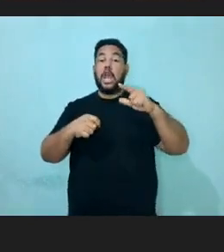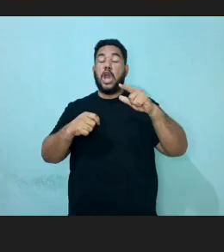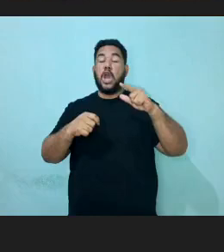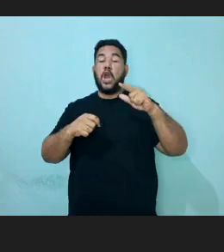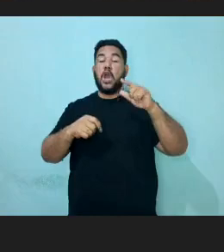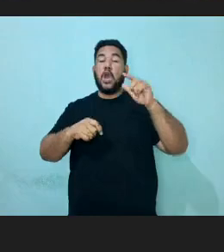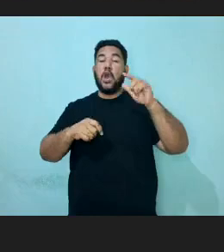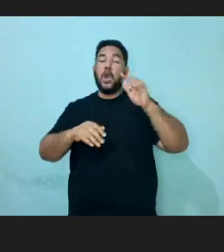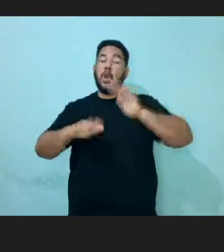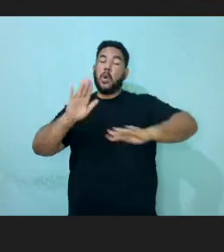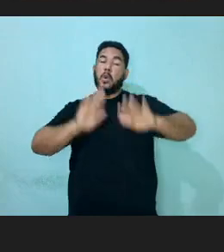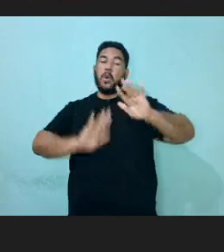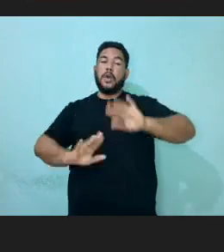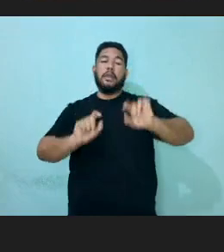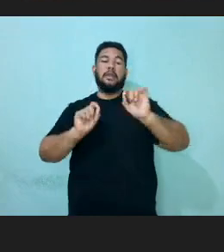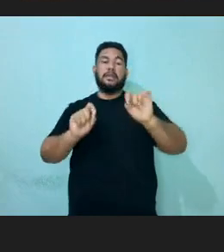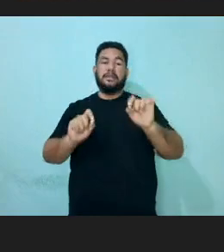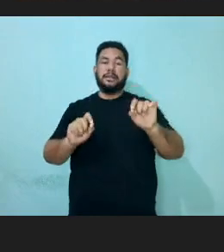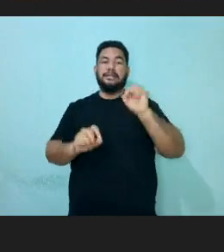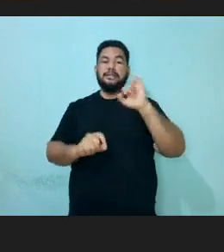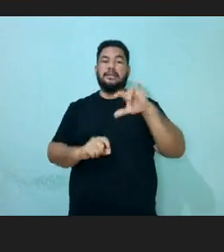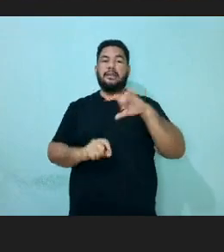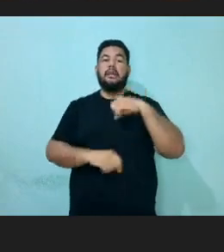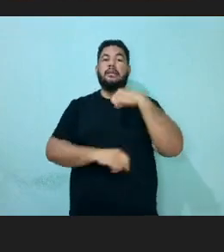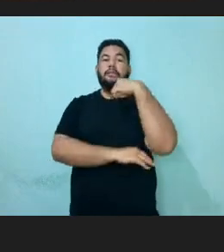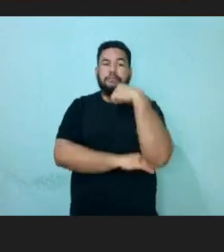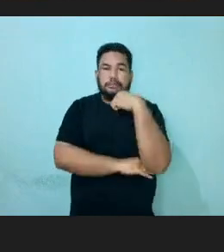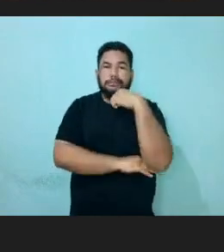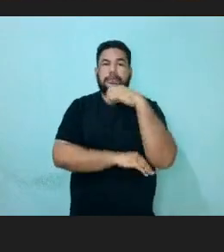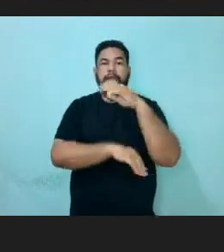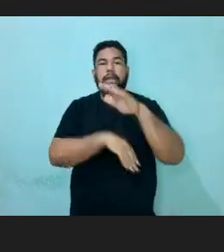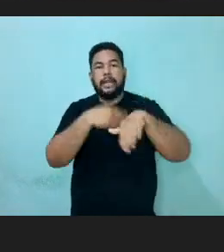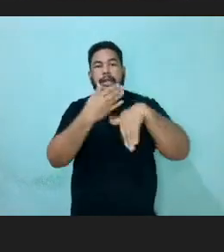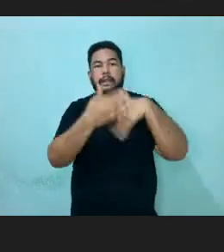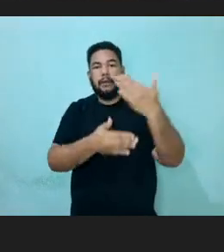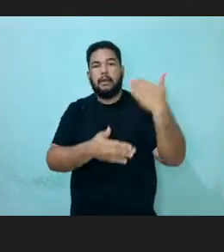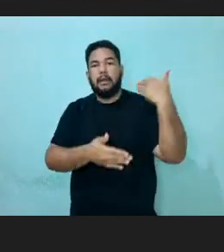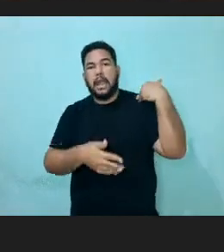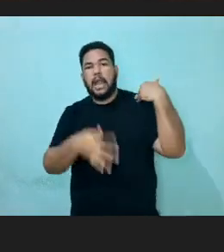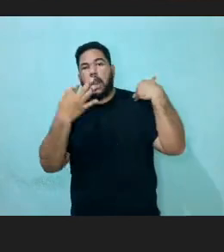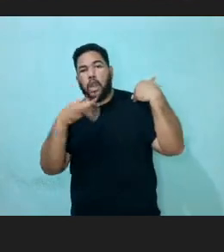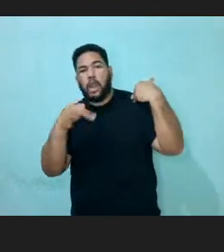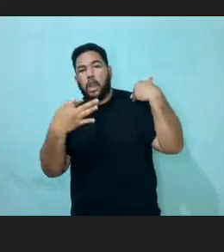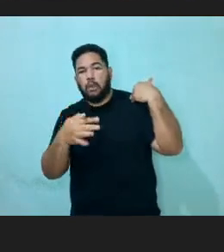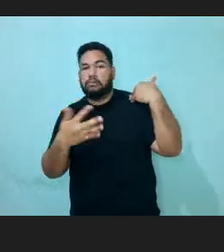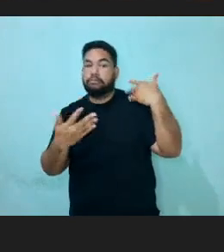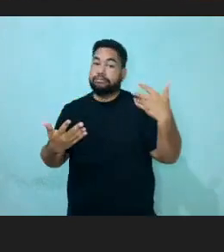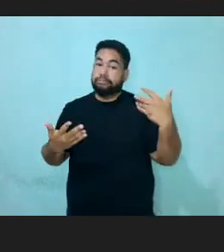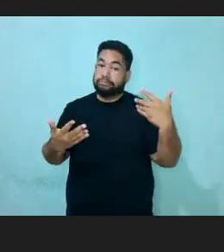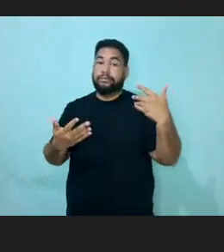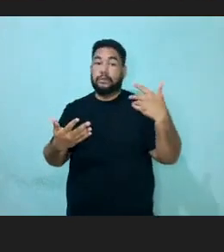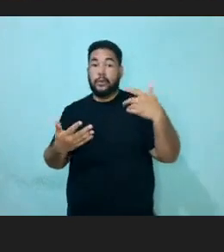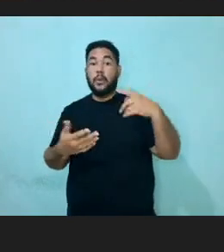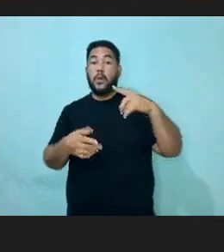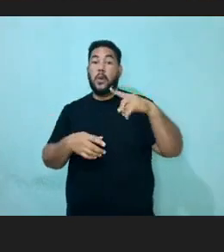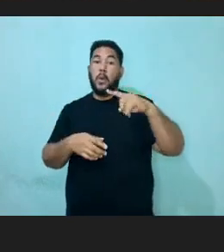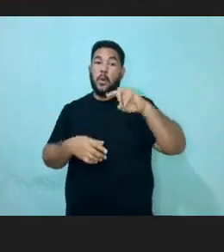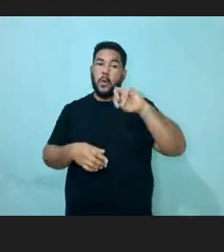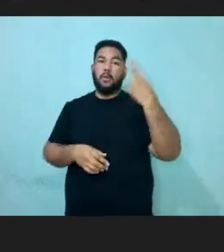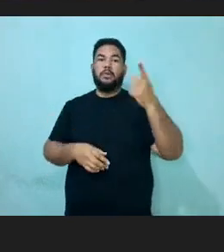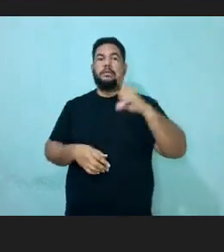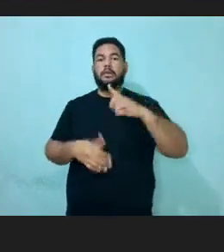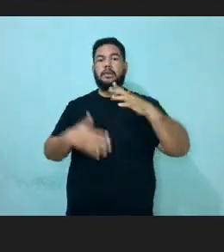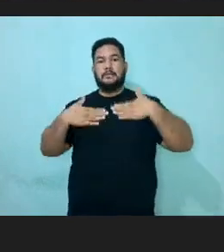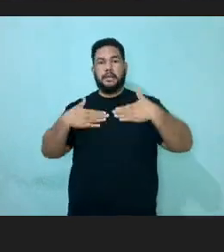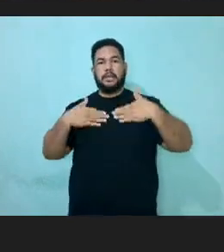assim, desde que esse posicionamento não me deixe mal, não cause nenhum tipo de lesão na minha coluna ou em alguma estrutura